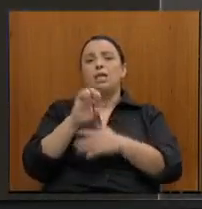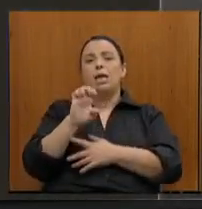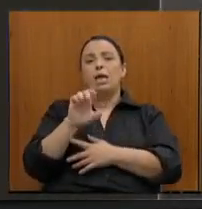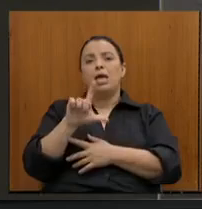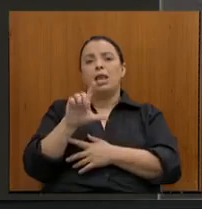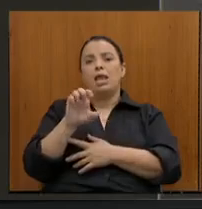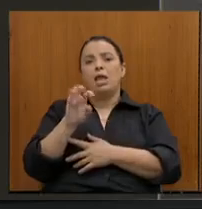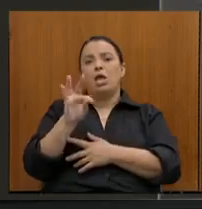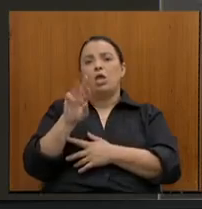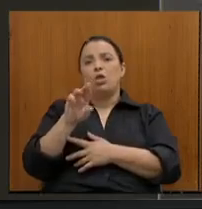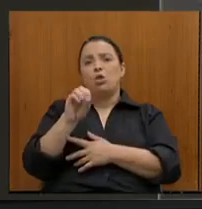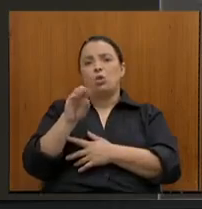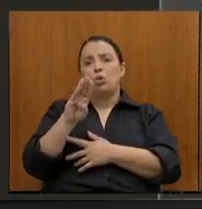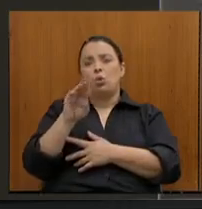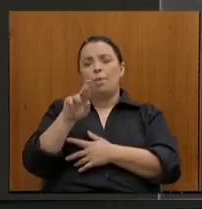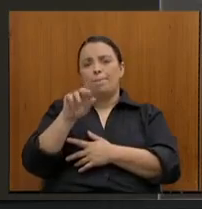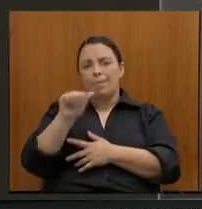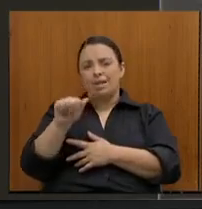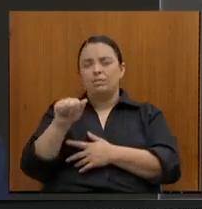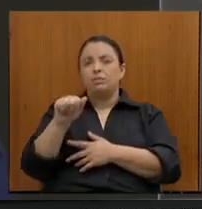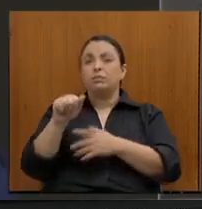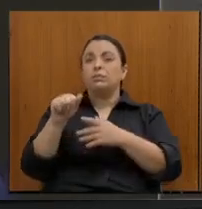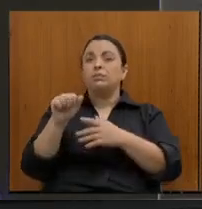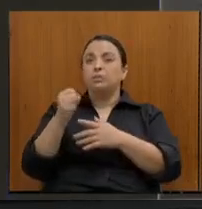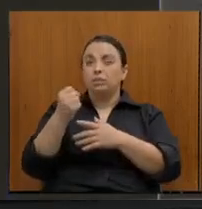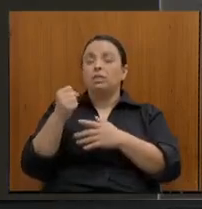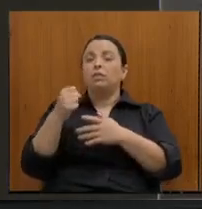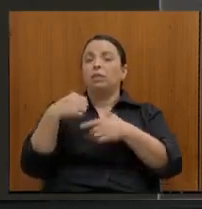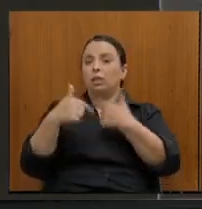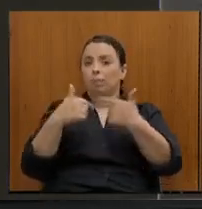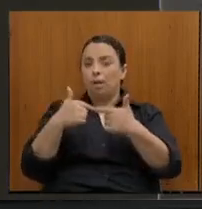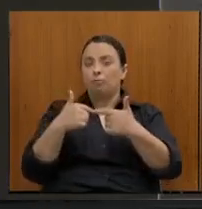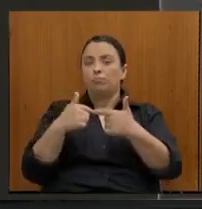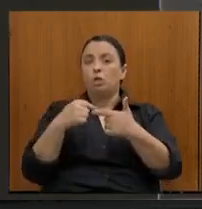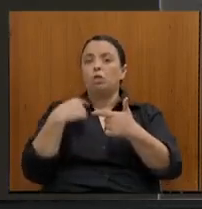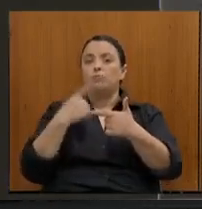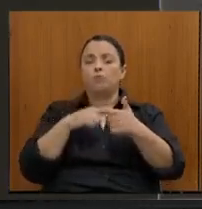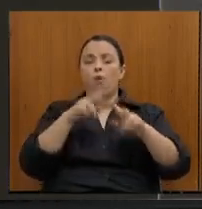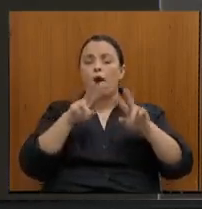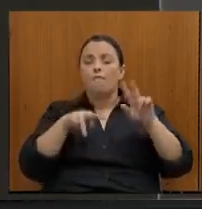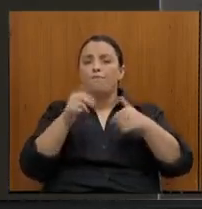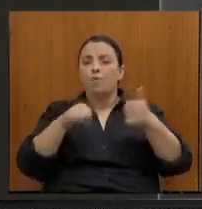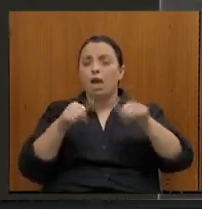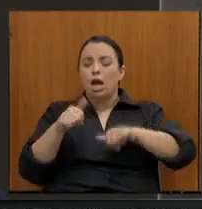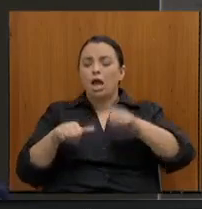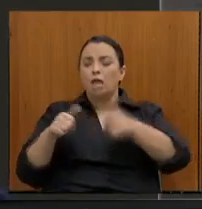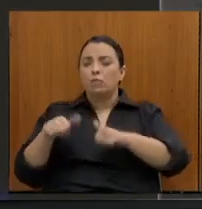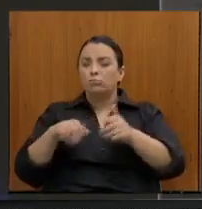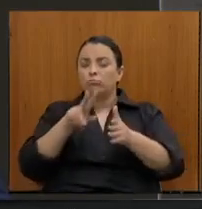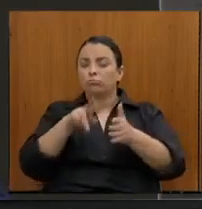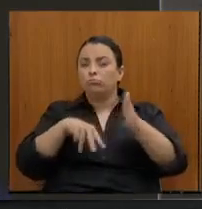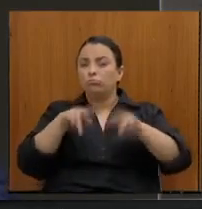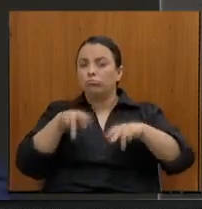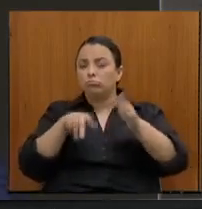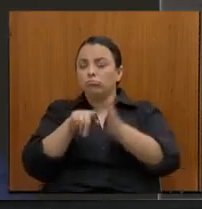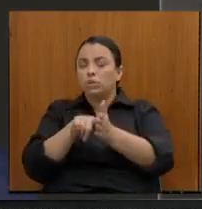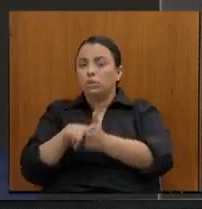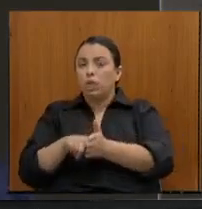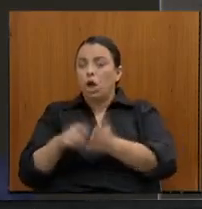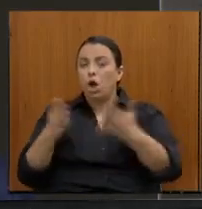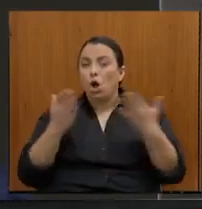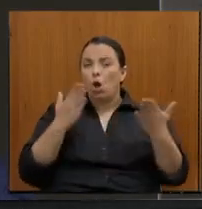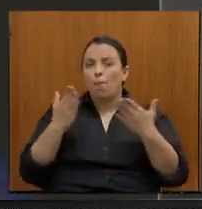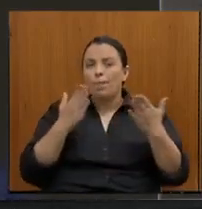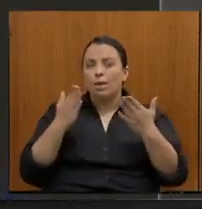nós fizemos uma análise sobre o aspecto histórico a comparação histórica